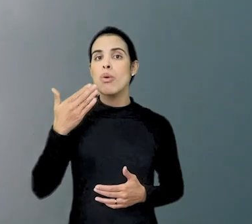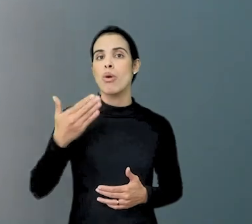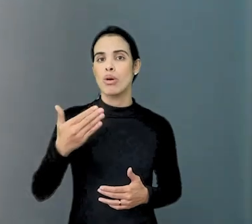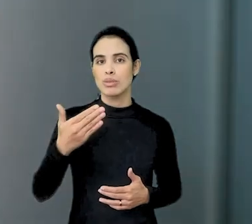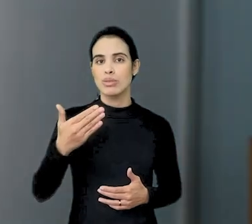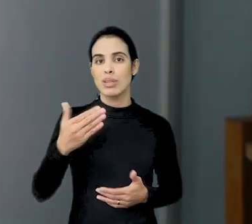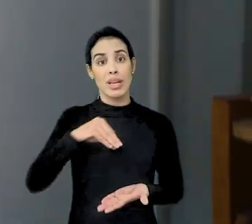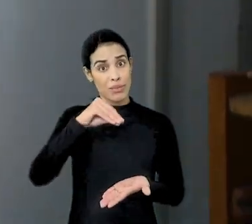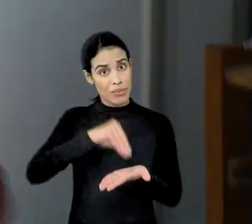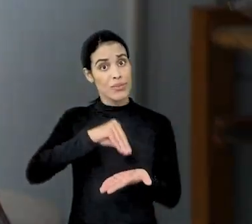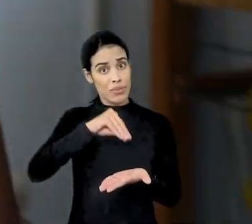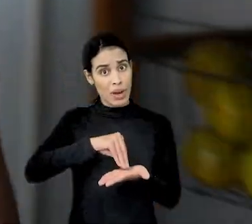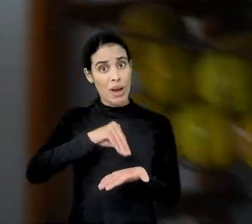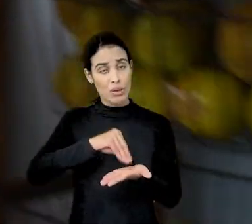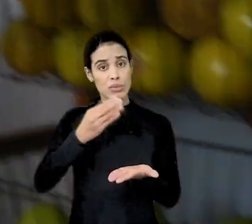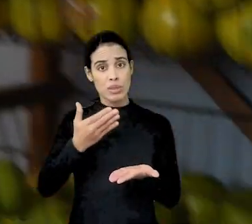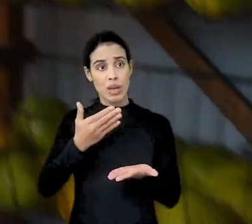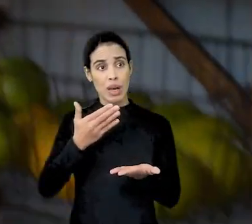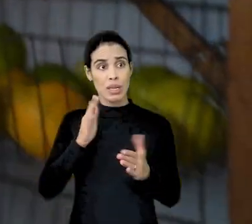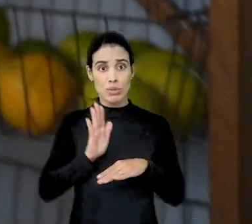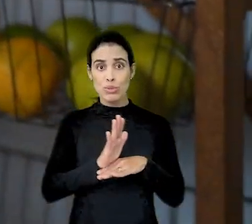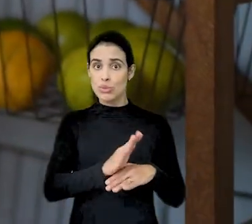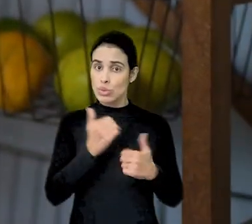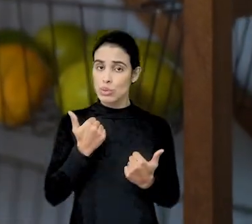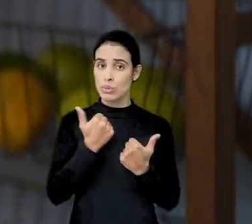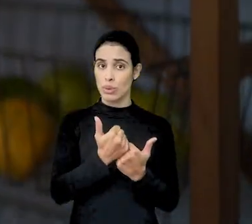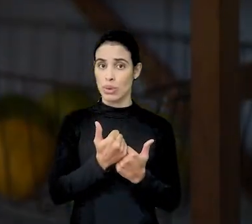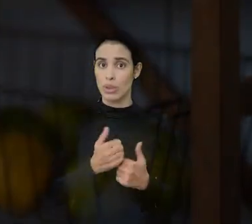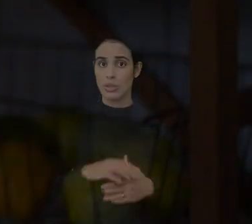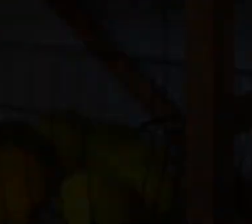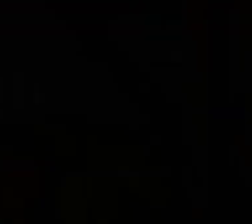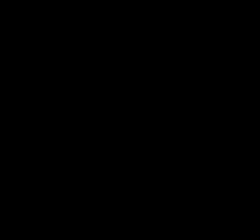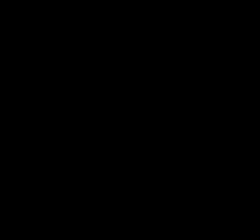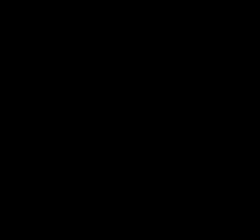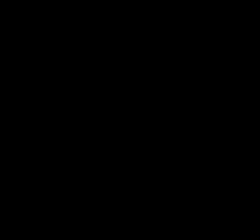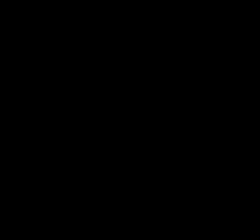de precarização exponencial.